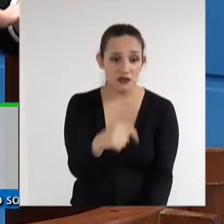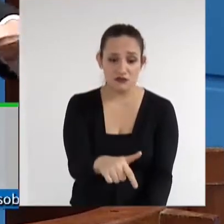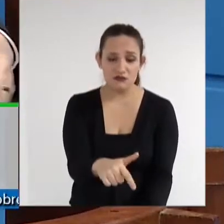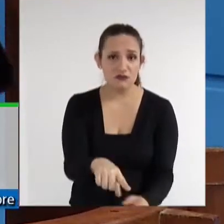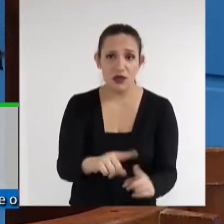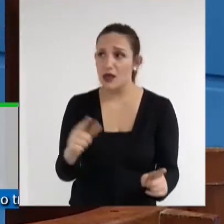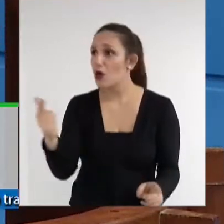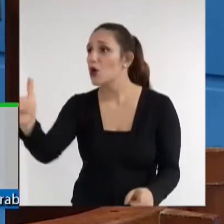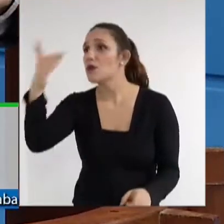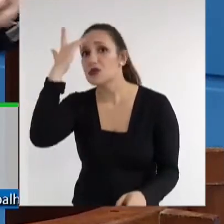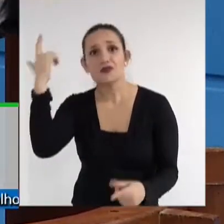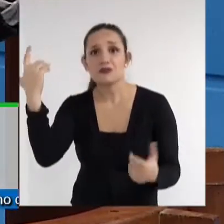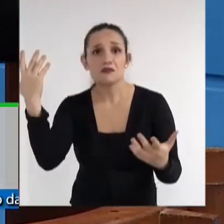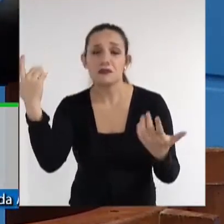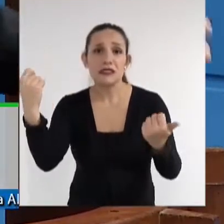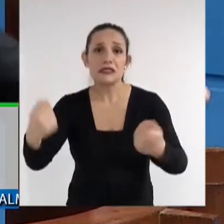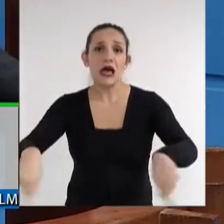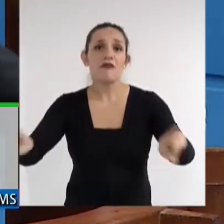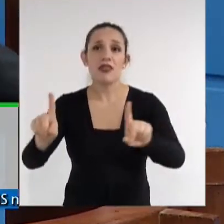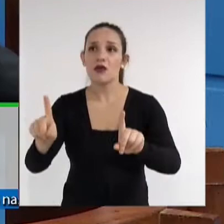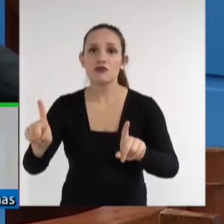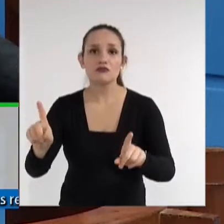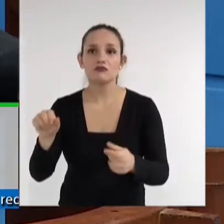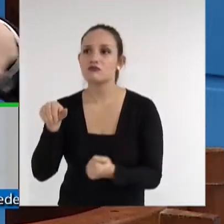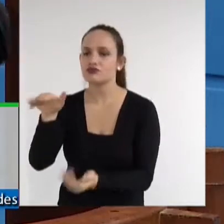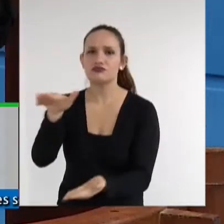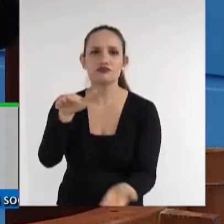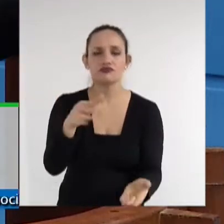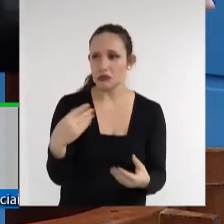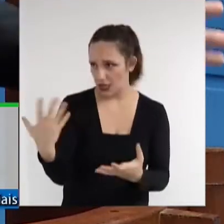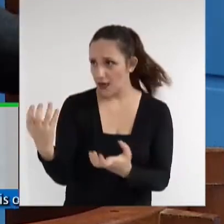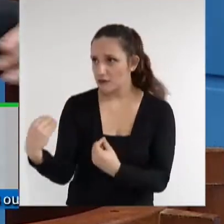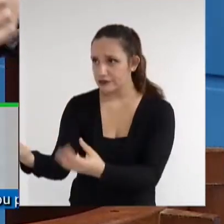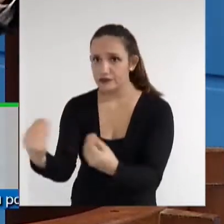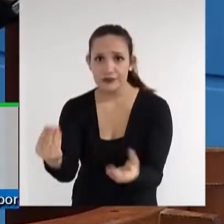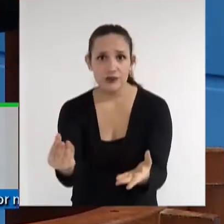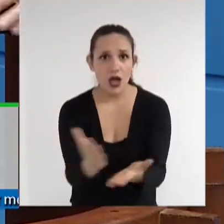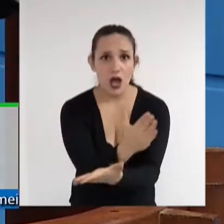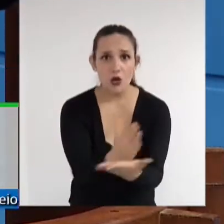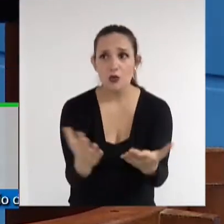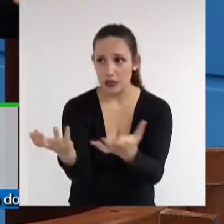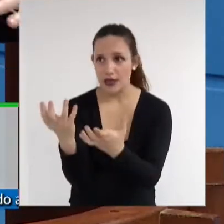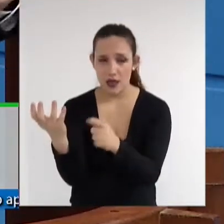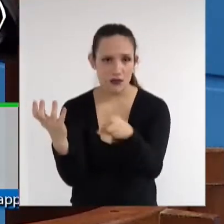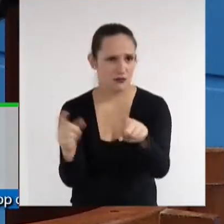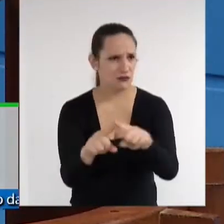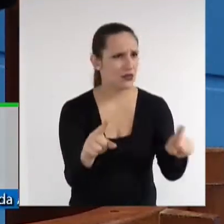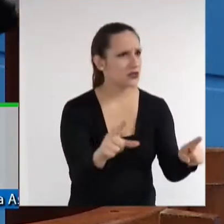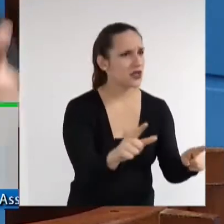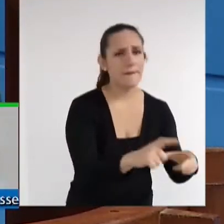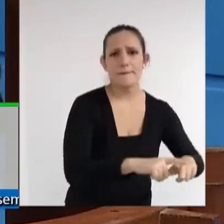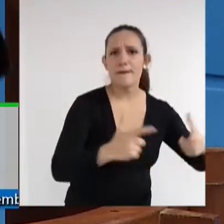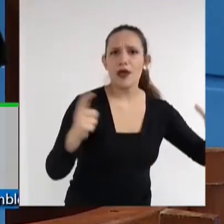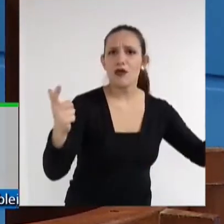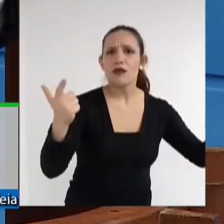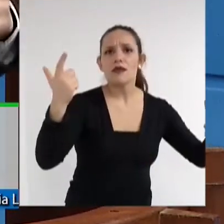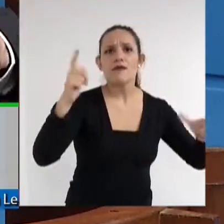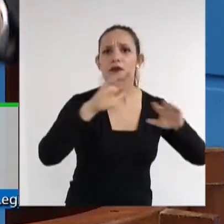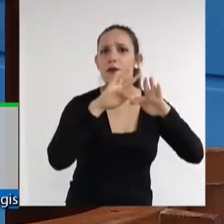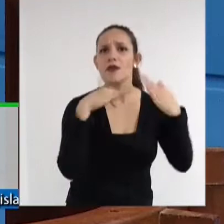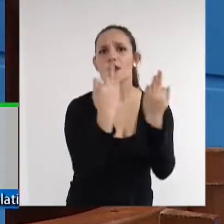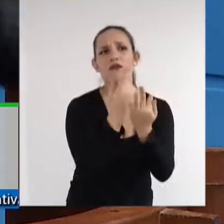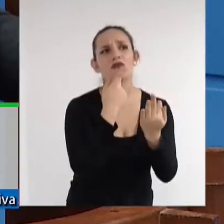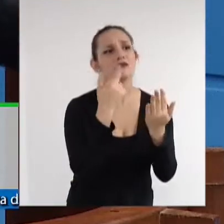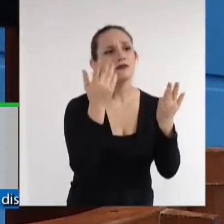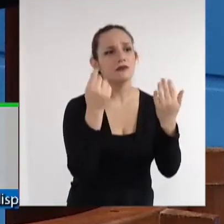por quê? Não tinha para quem distribuir. Algumas famílias iam lá, recebiam, mas a comunidade